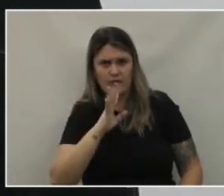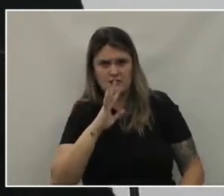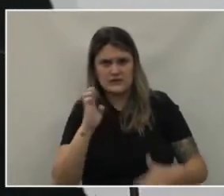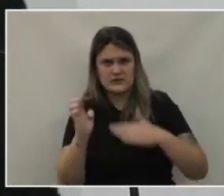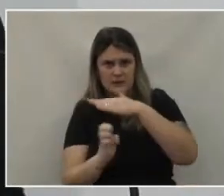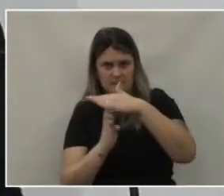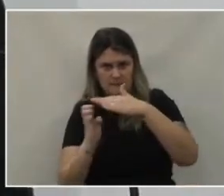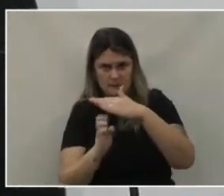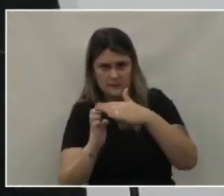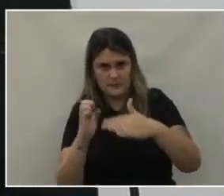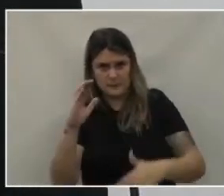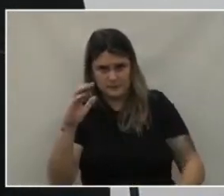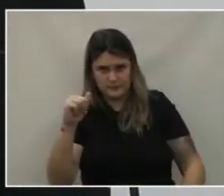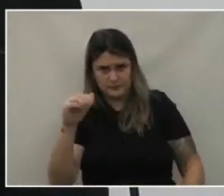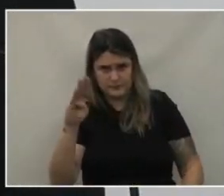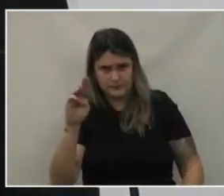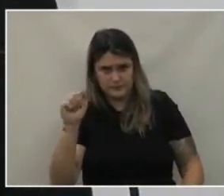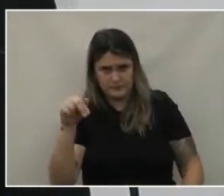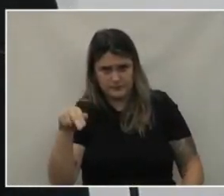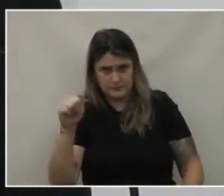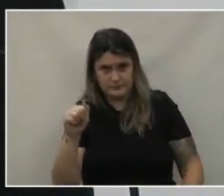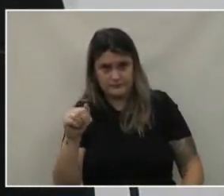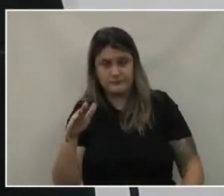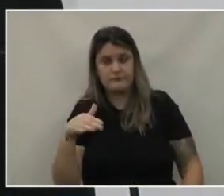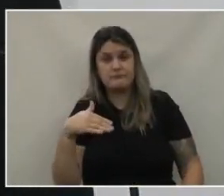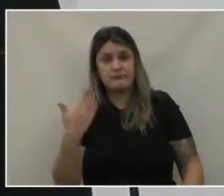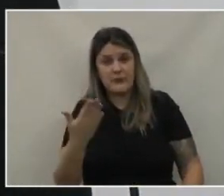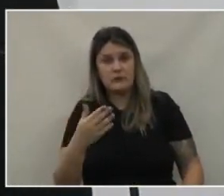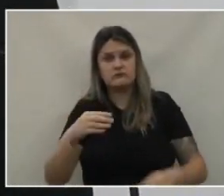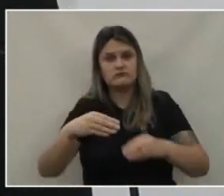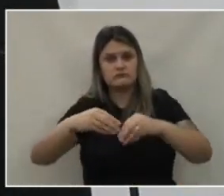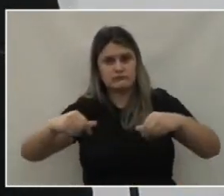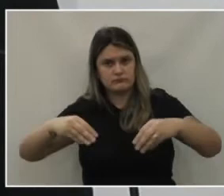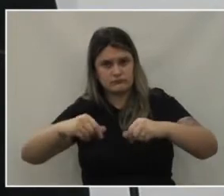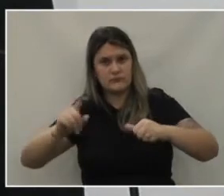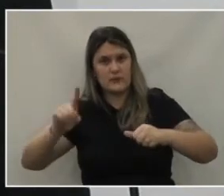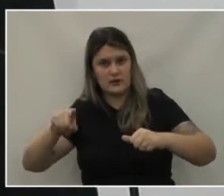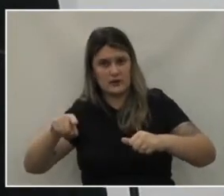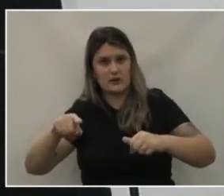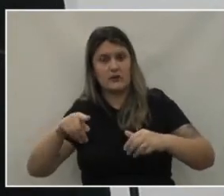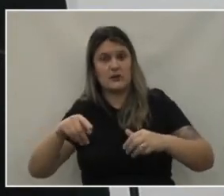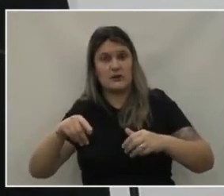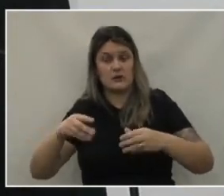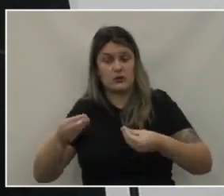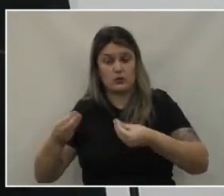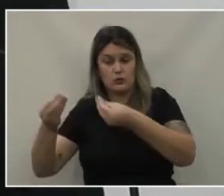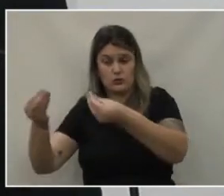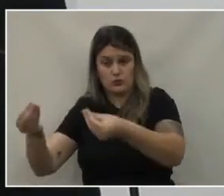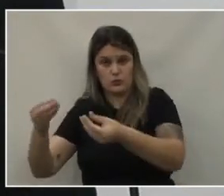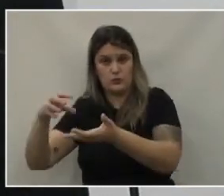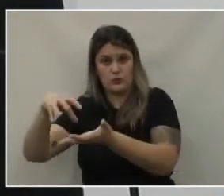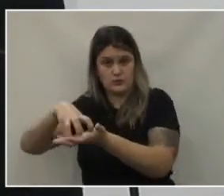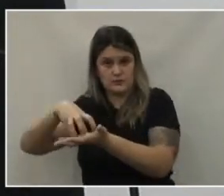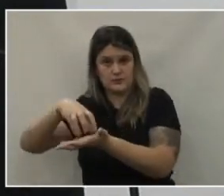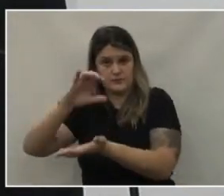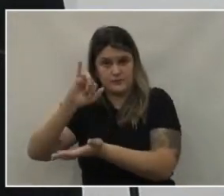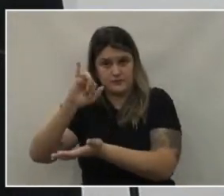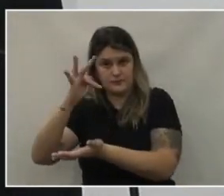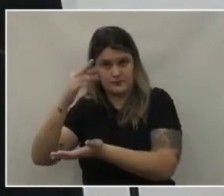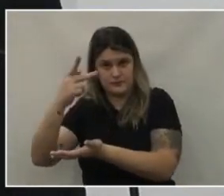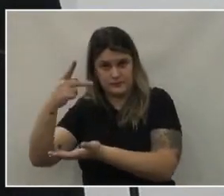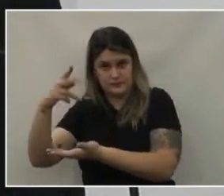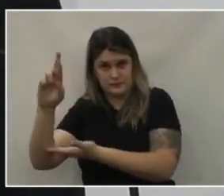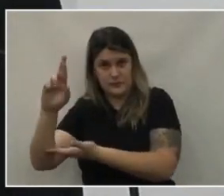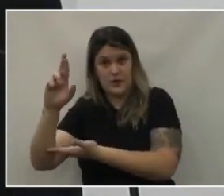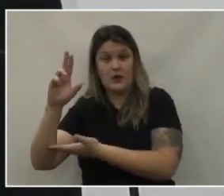empresa. E um tanto daquele terreno que era dessa empresa foi para o Instituto Federal, e hoje nós temos um